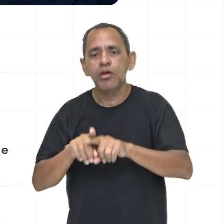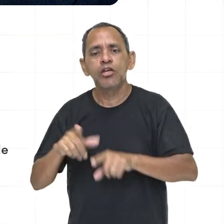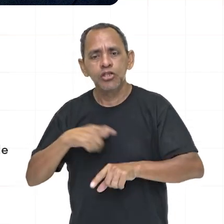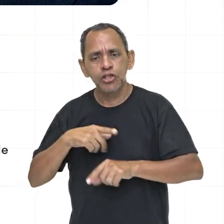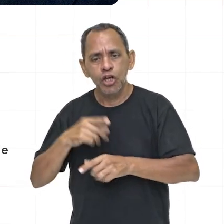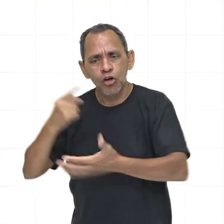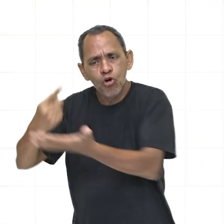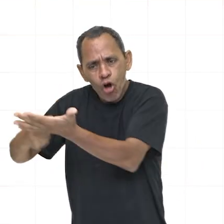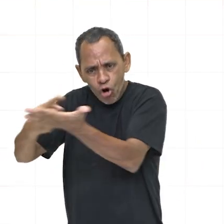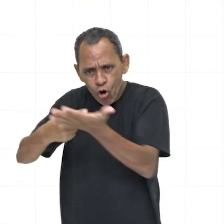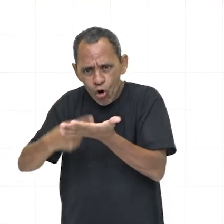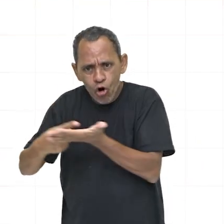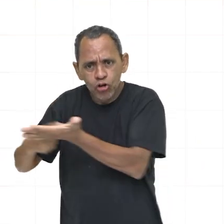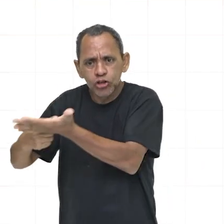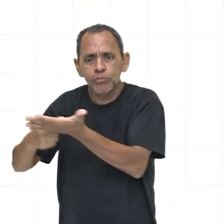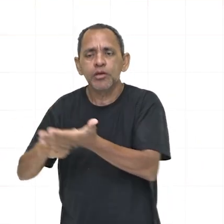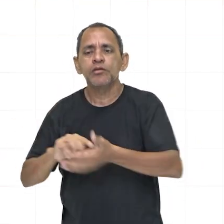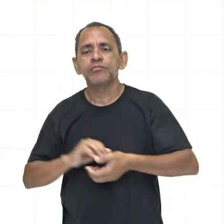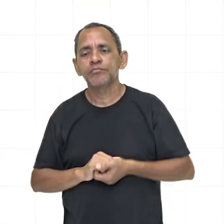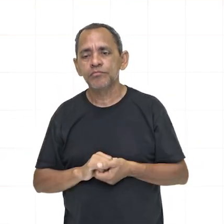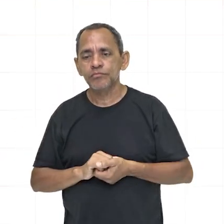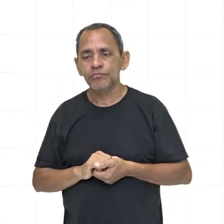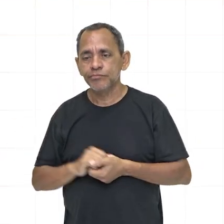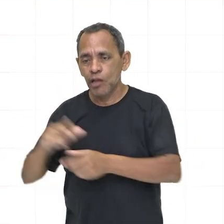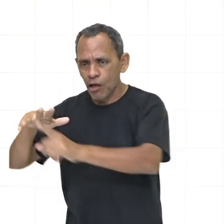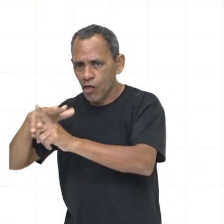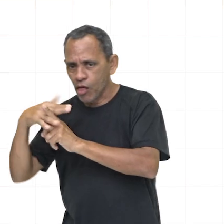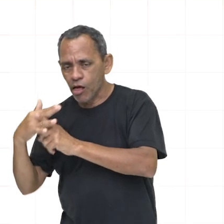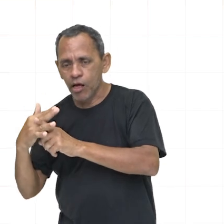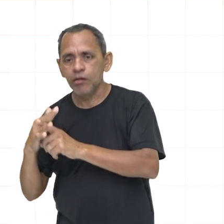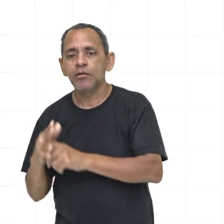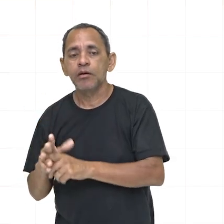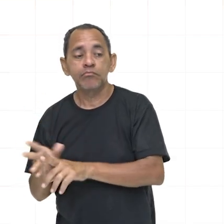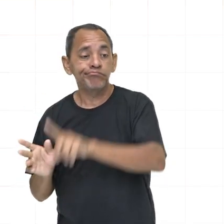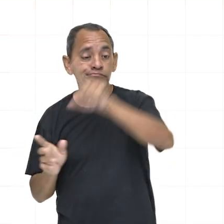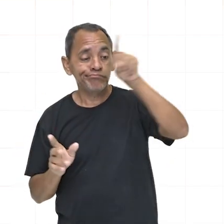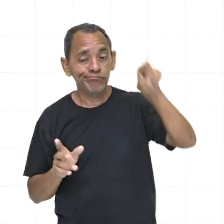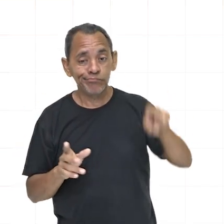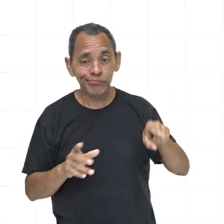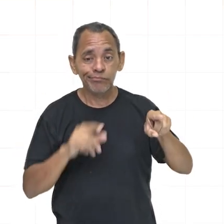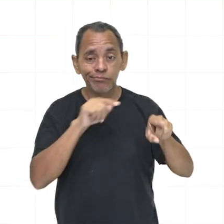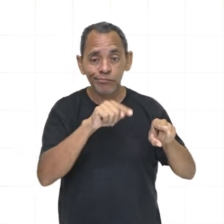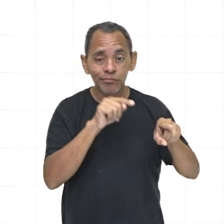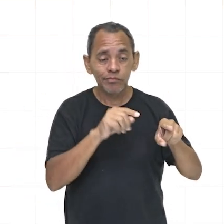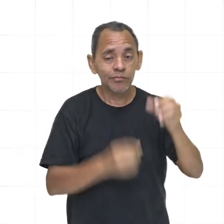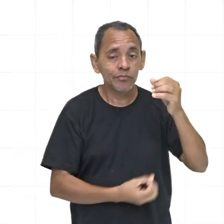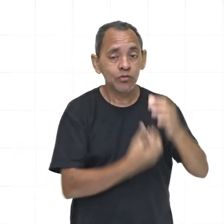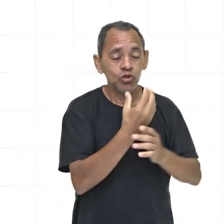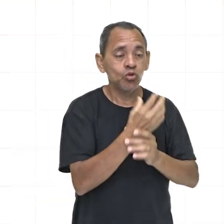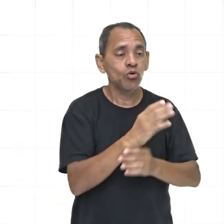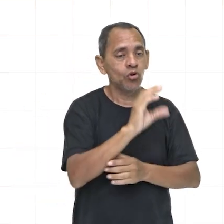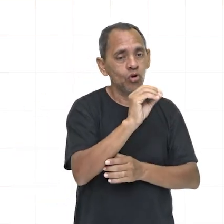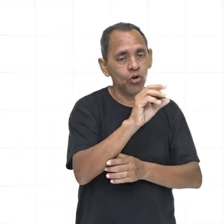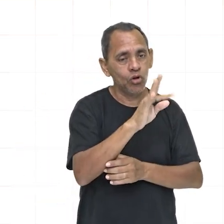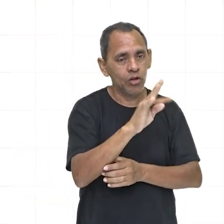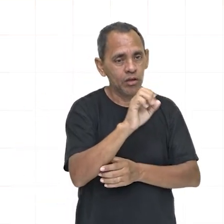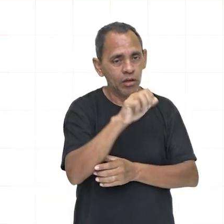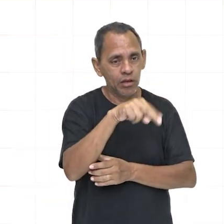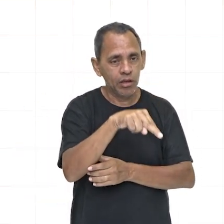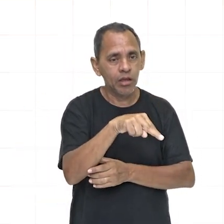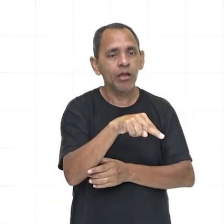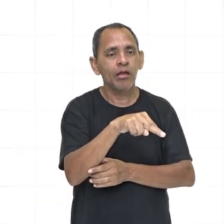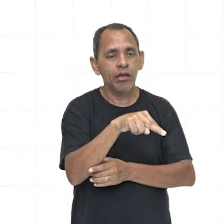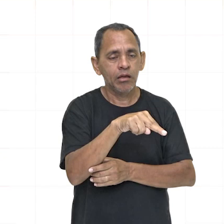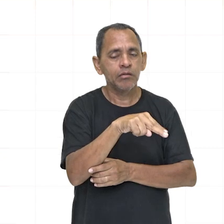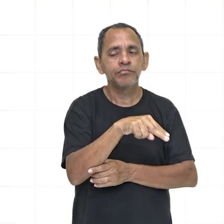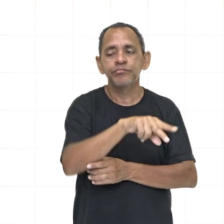E aí o lado norte-americano implantou ou criou a OTAN, enquanto que a Rússia, ou a